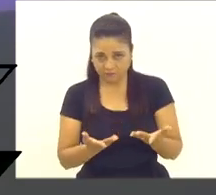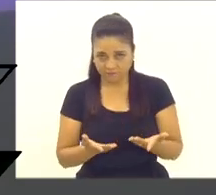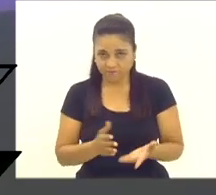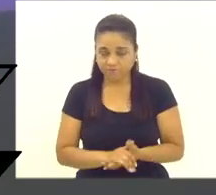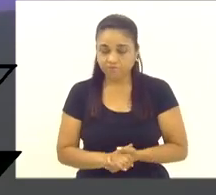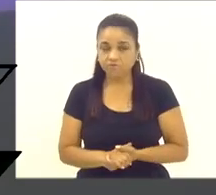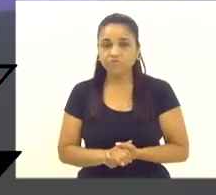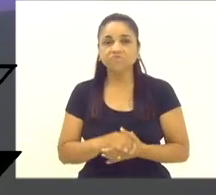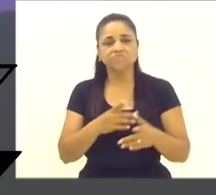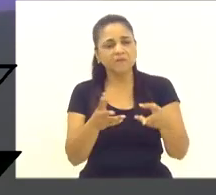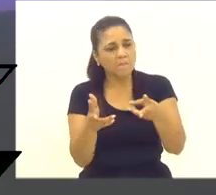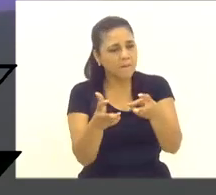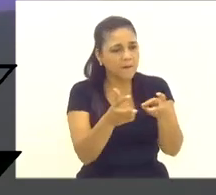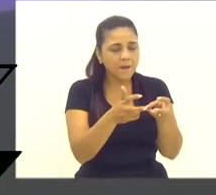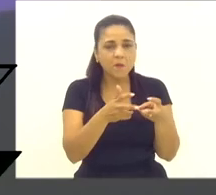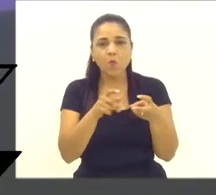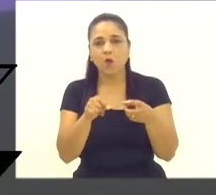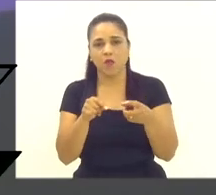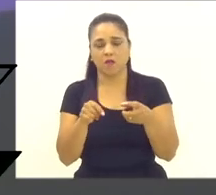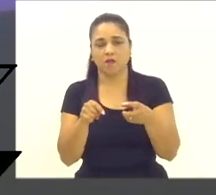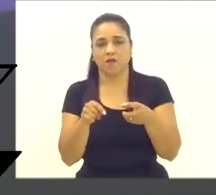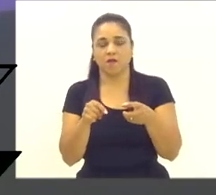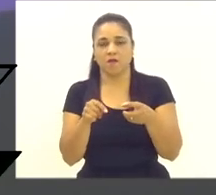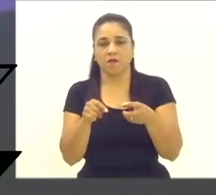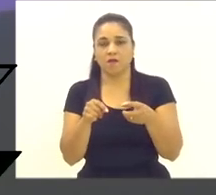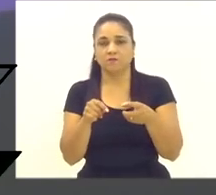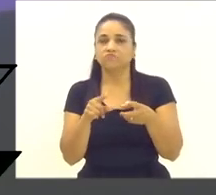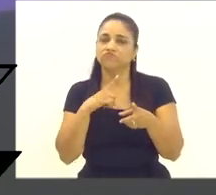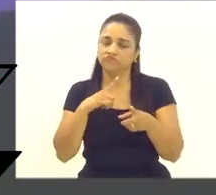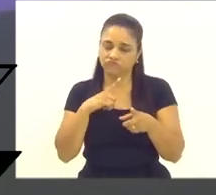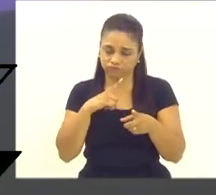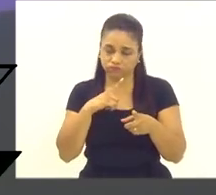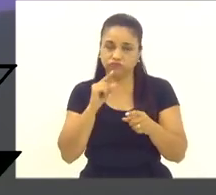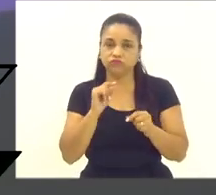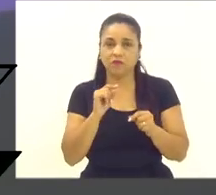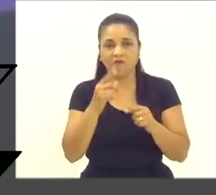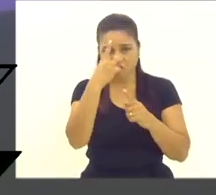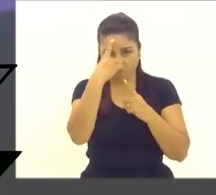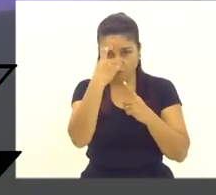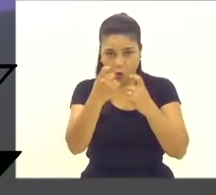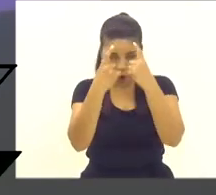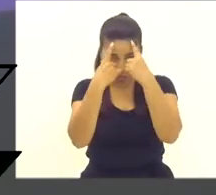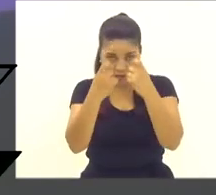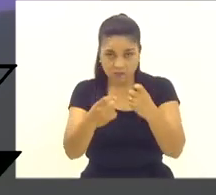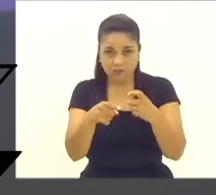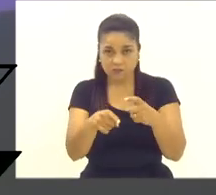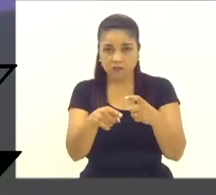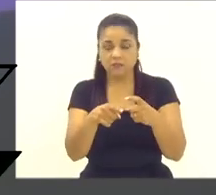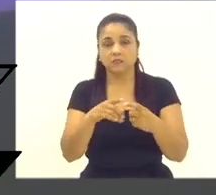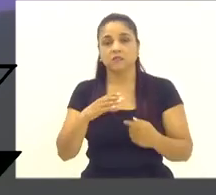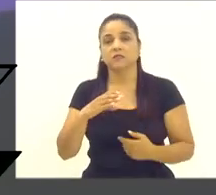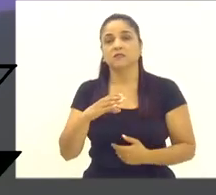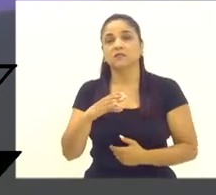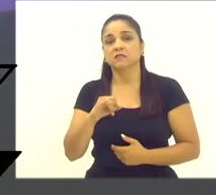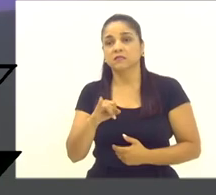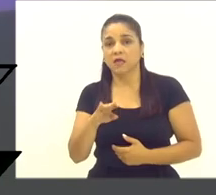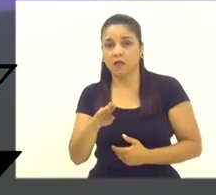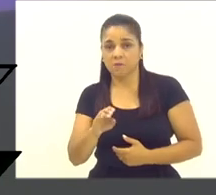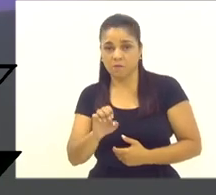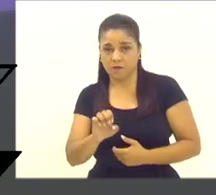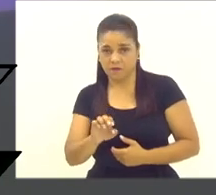verificamos que na verdade tem esse Como eu disse né esse continuo de violência em que esse Cyber crimes